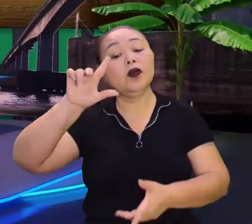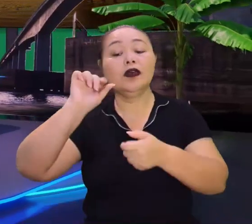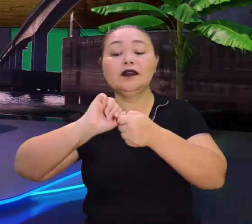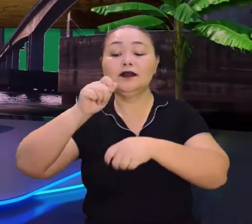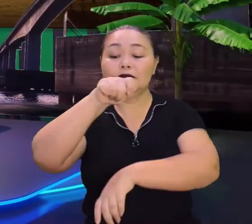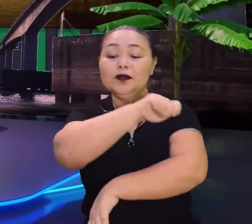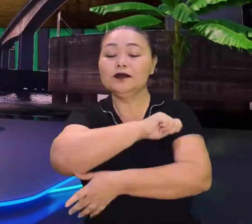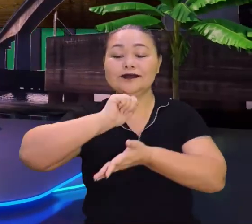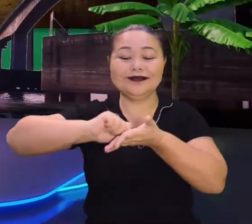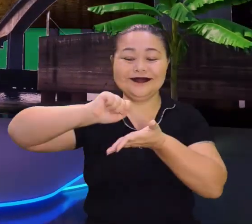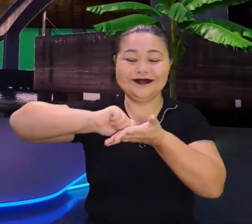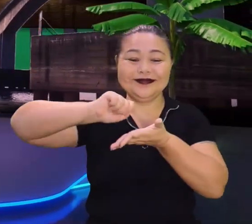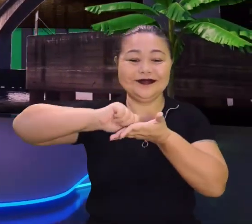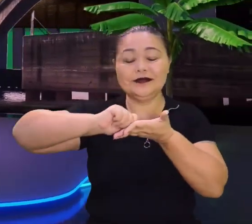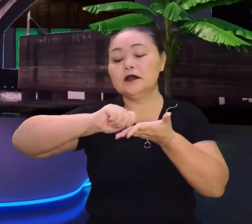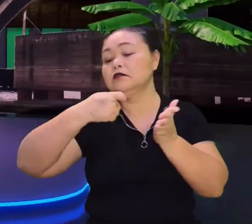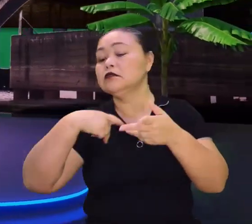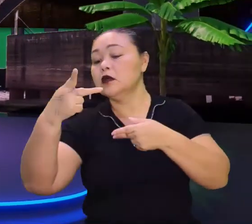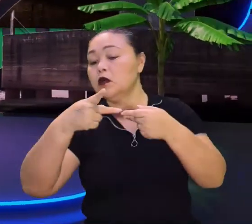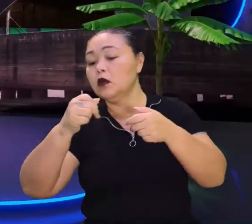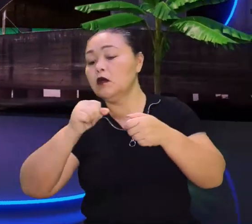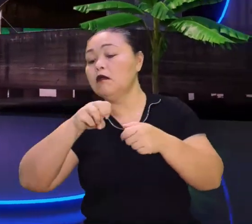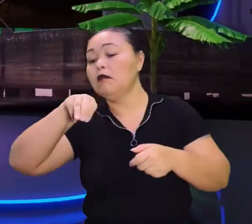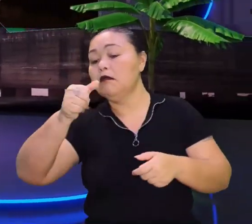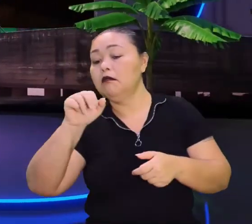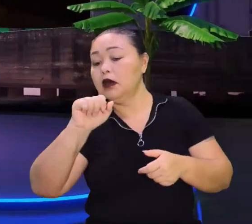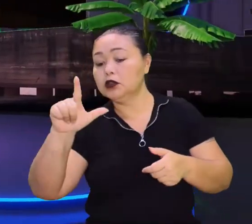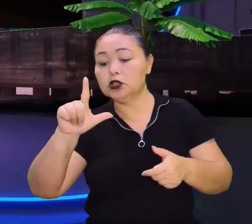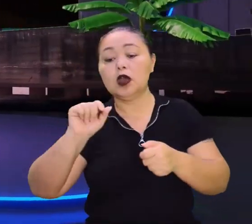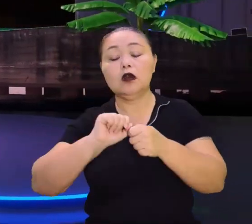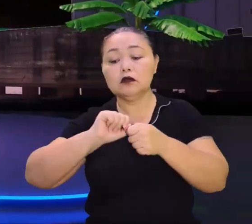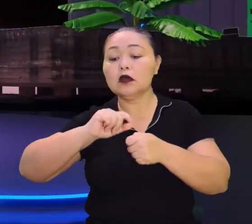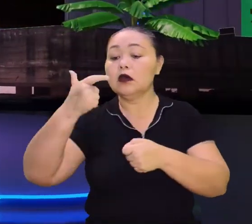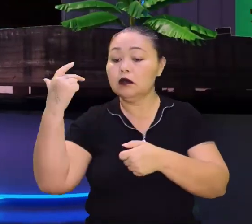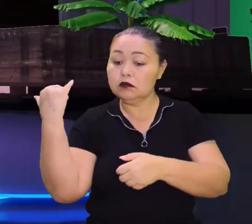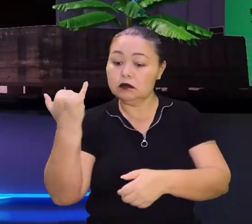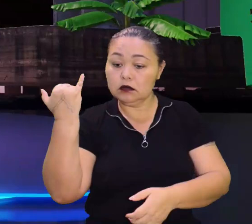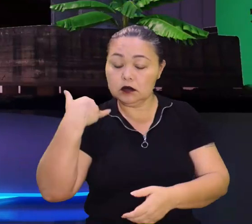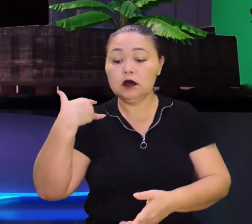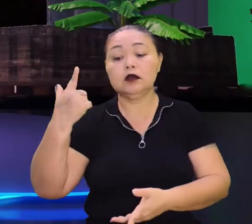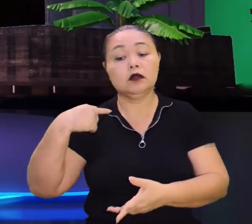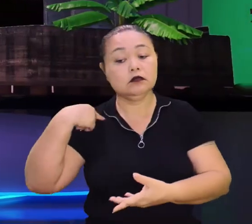assim? Se citaram o Plano Marshall, que foi muito importante para essa recuperação, tá tudo